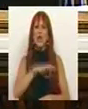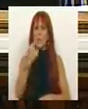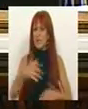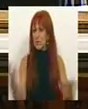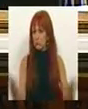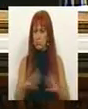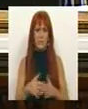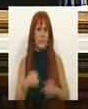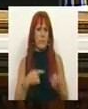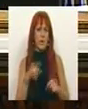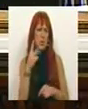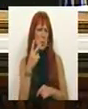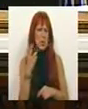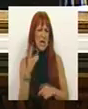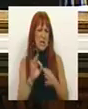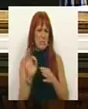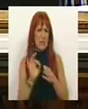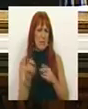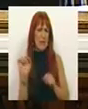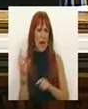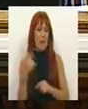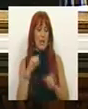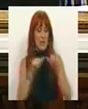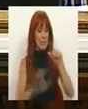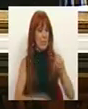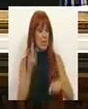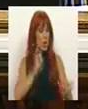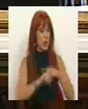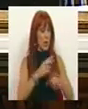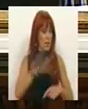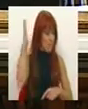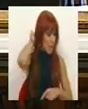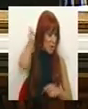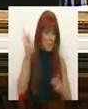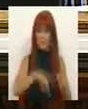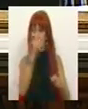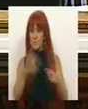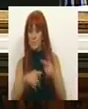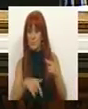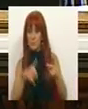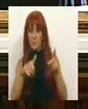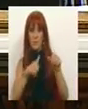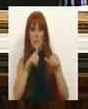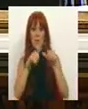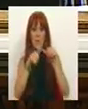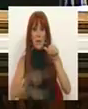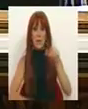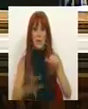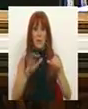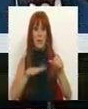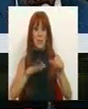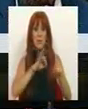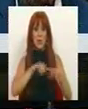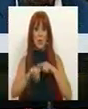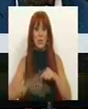Presidente, só duas ou três notas muito rápidas. Quer a intervenção da senhora deputada Mariana Mortágua, quer a última intervenção do senhor